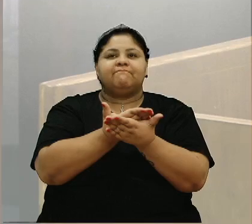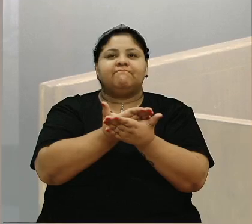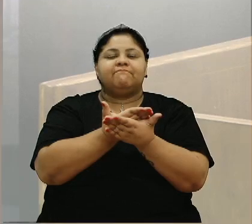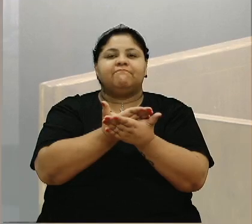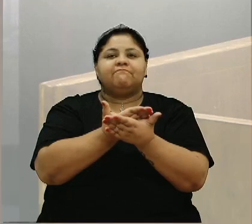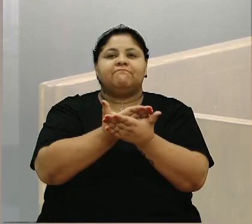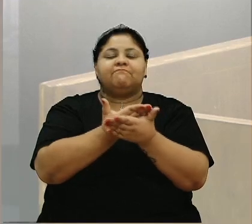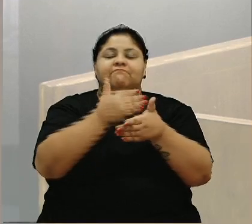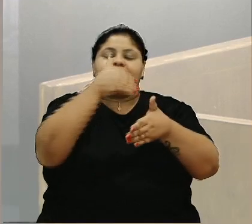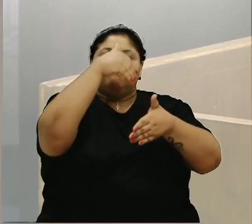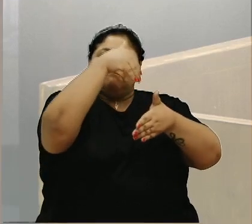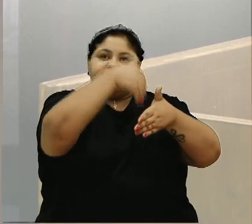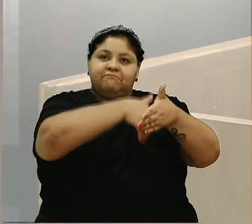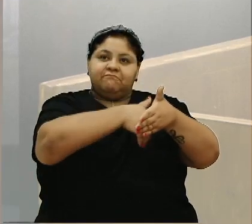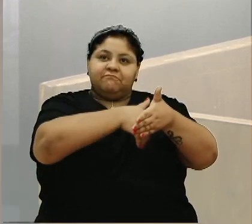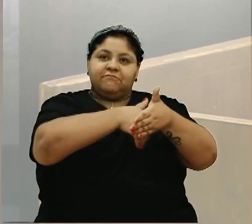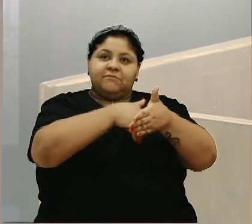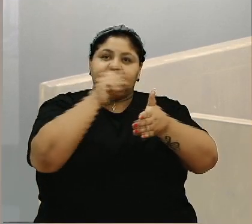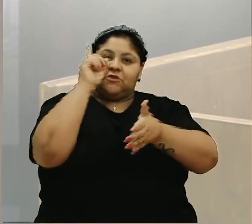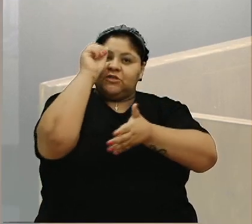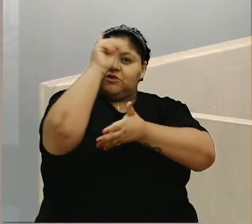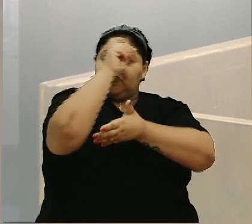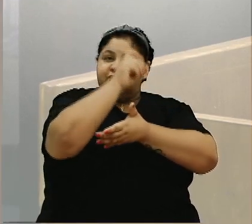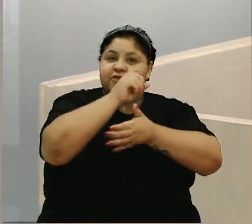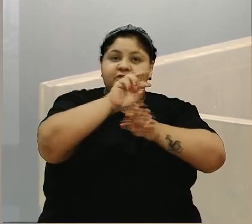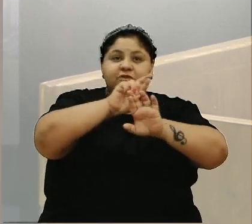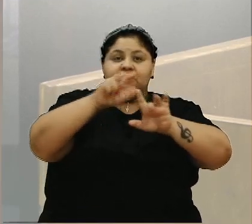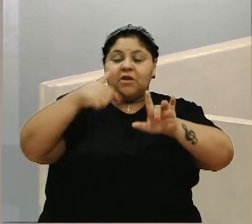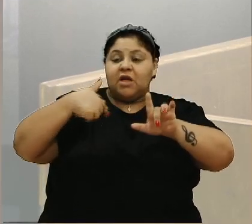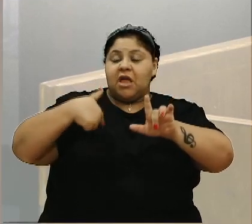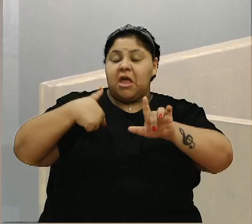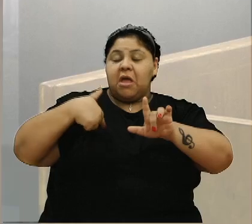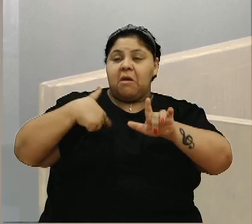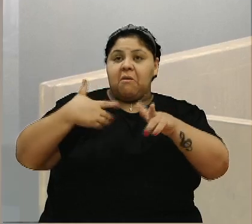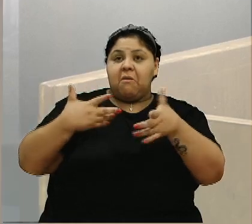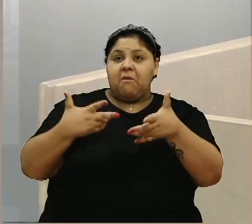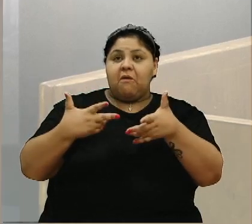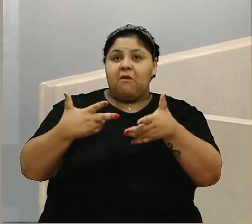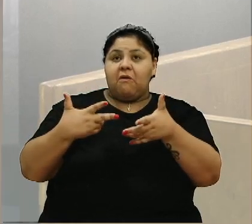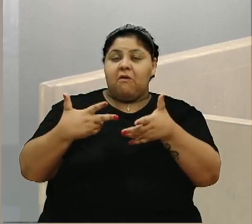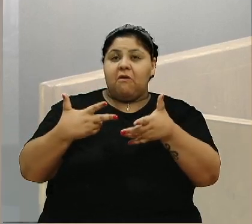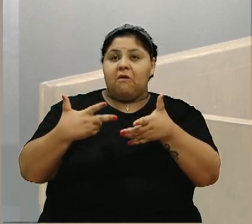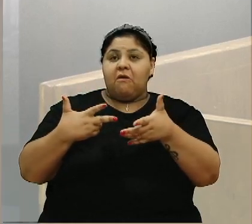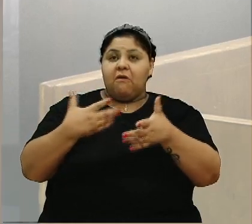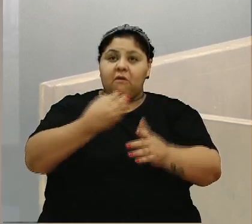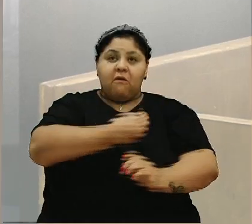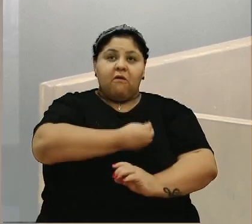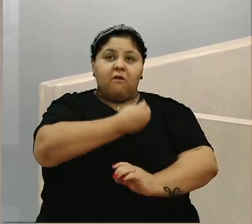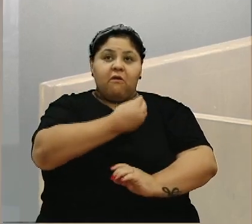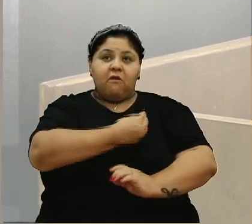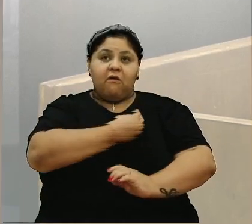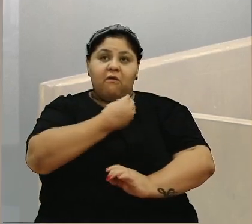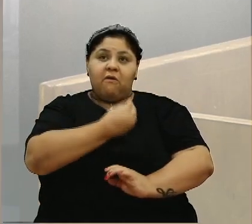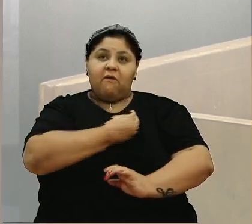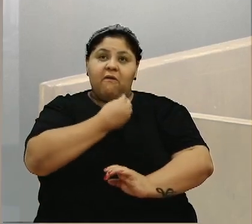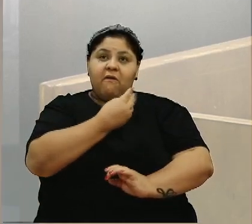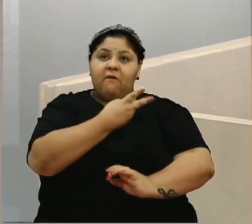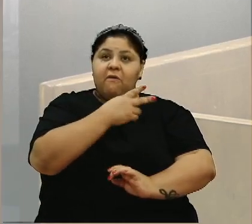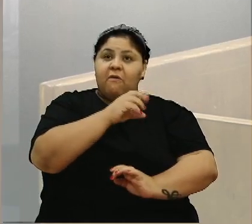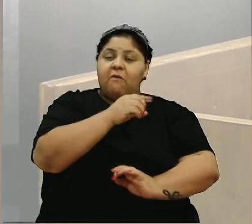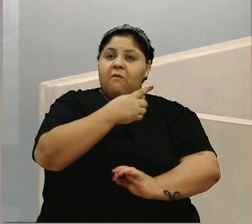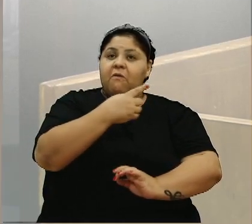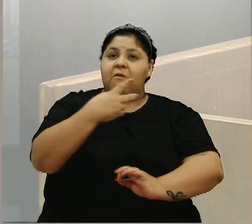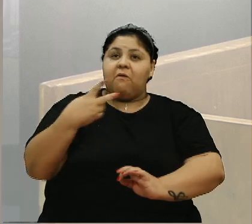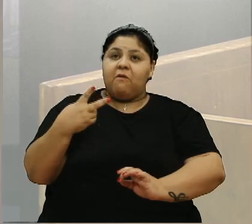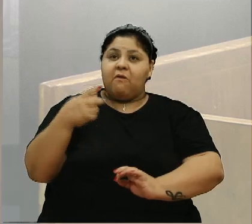foi uma eleição muito difícil, muito diferente. Eu, particularmente, estou na vida pública desde 2012